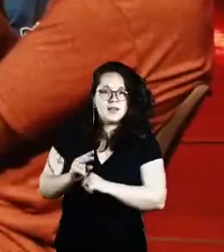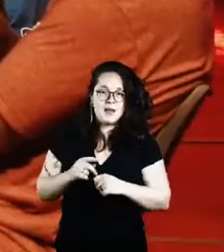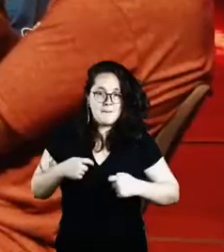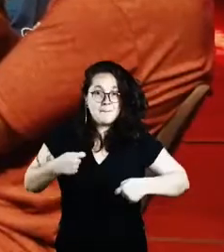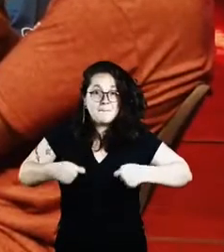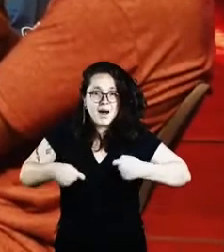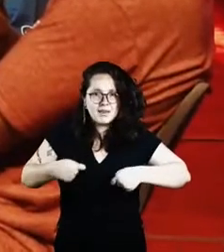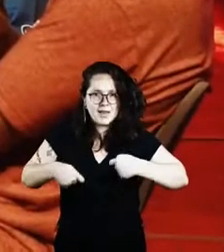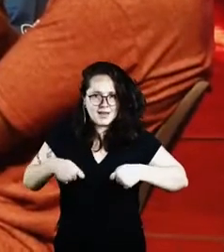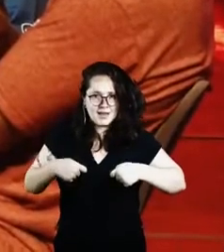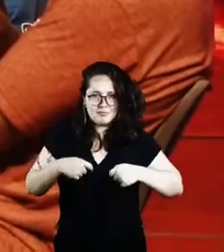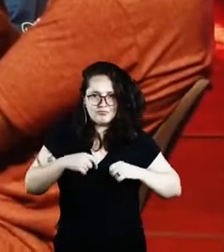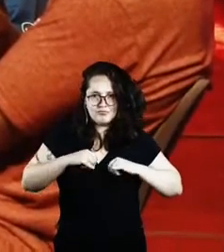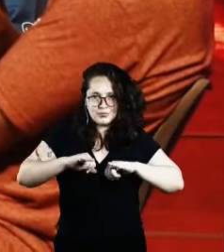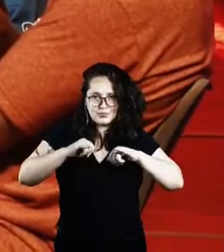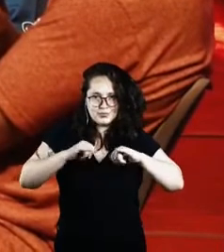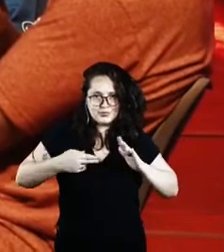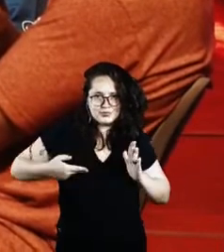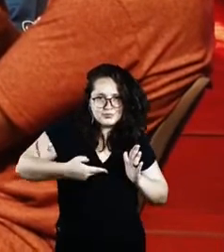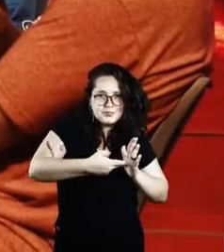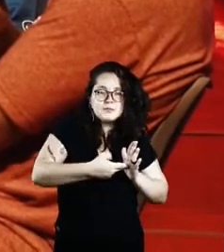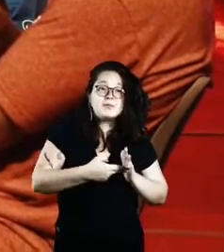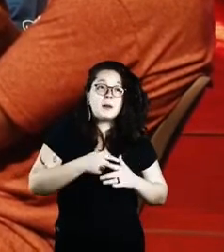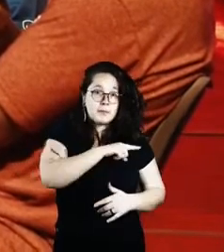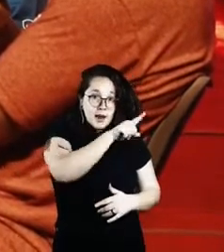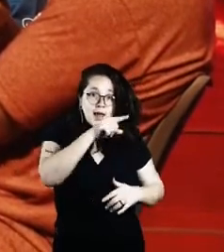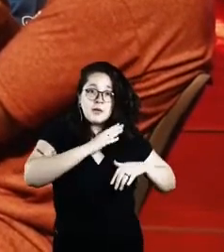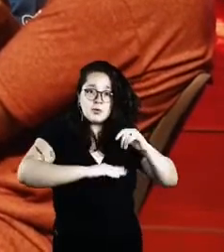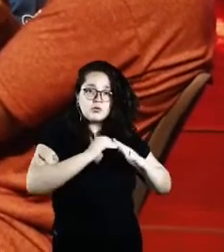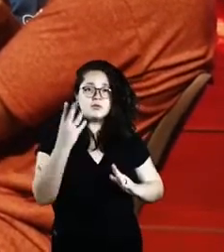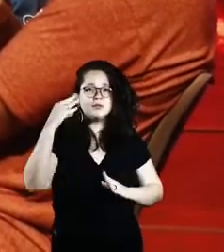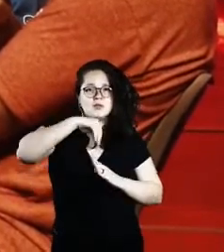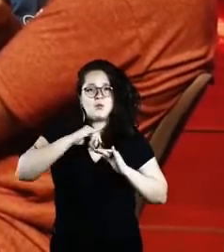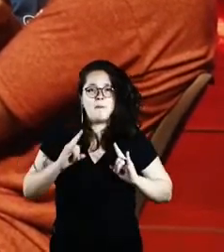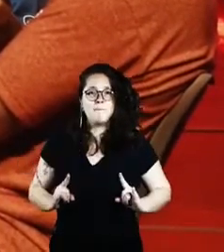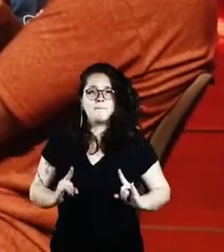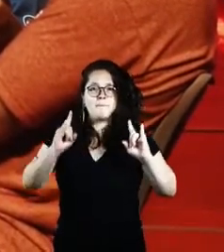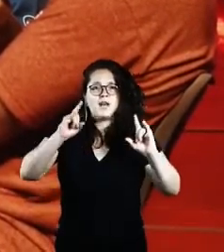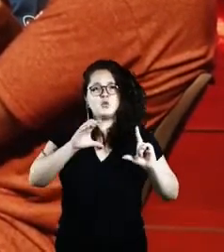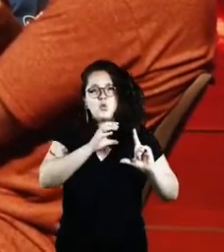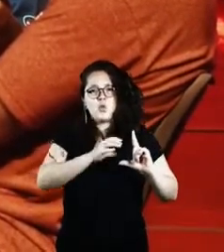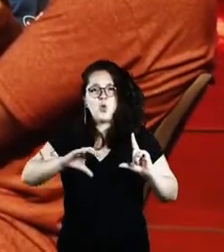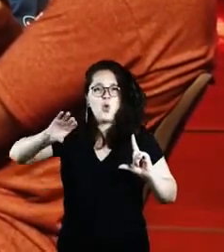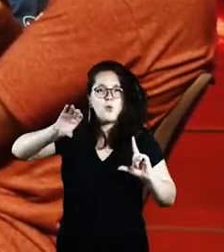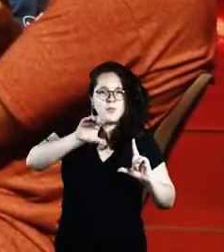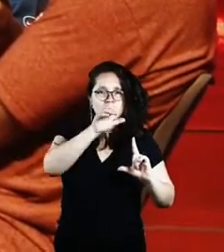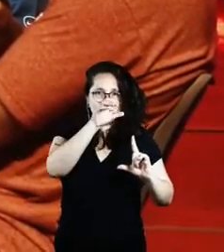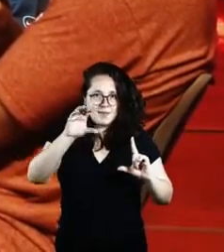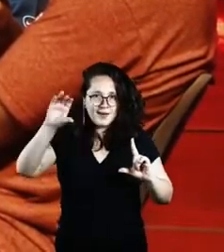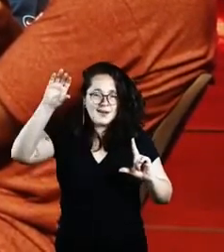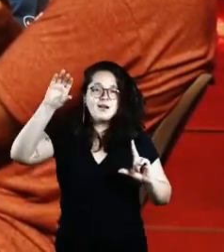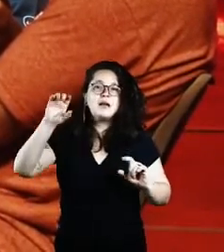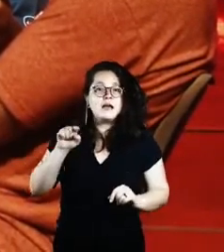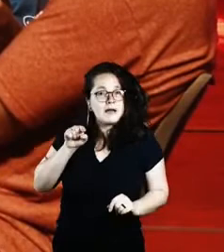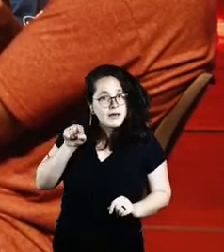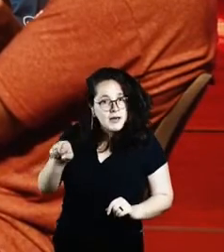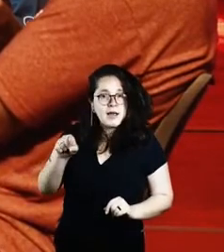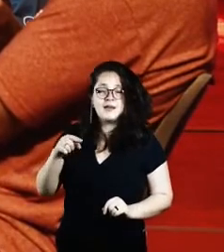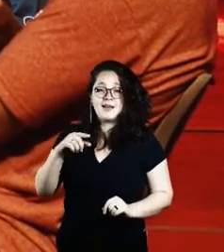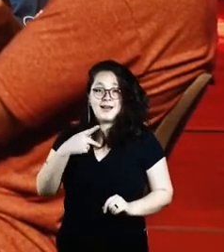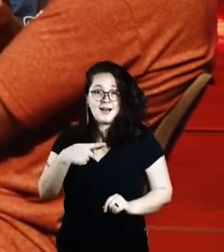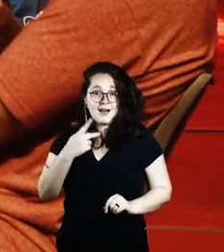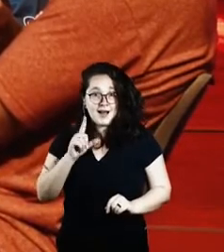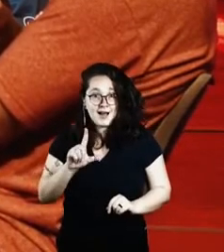pro KLJ produzir os outros grupos lá no Copan, entendeu, as outras bases já estavam tudo prontas, entendeu, então o KLJ fez uma parte daquelas bases lá com a